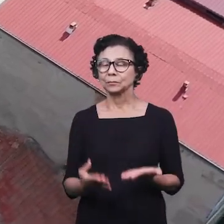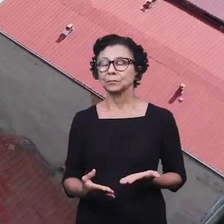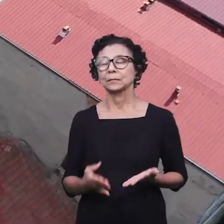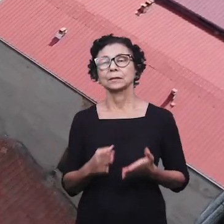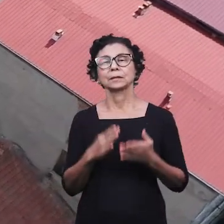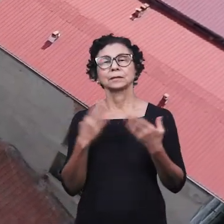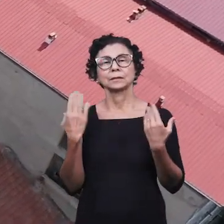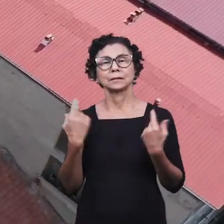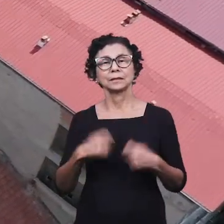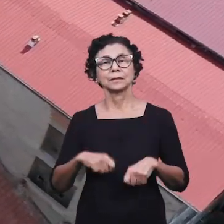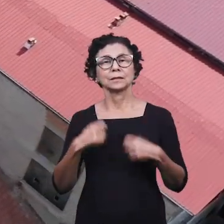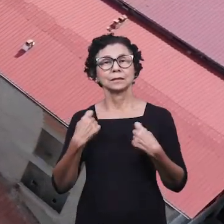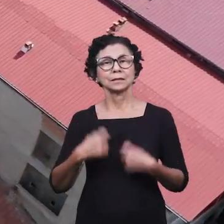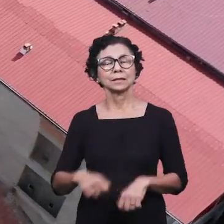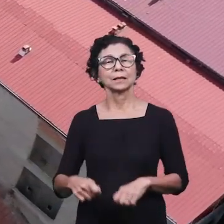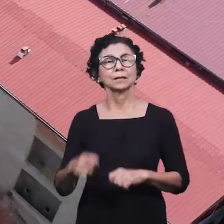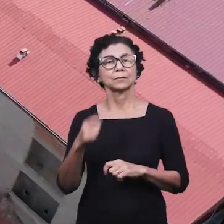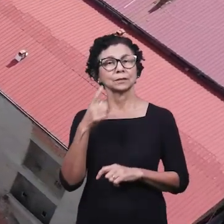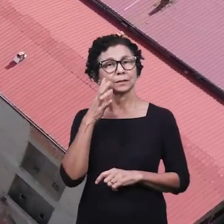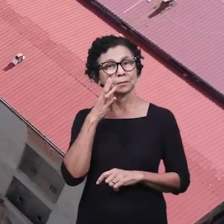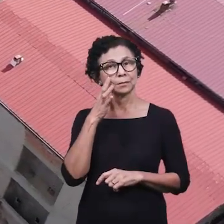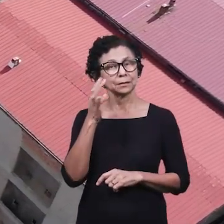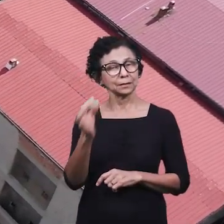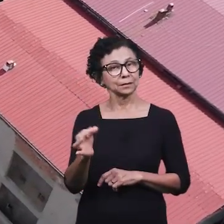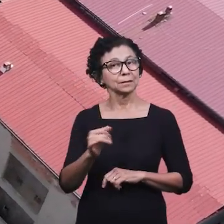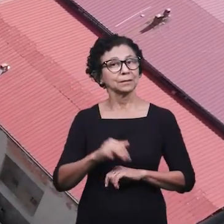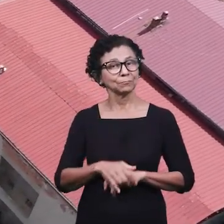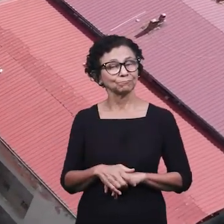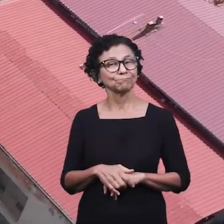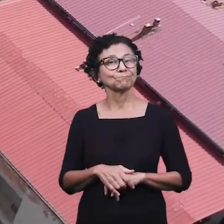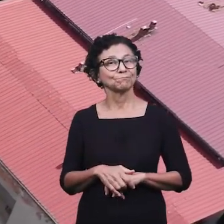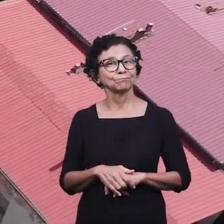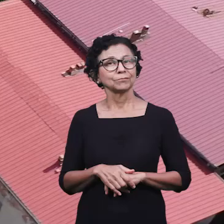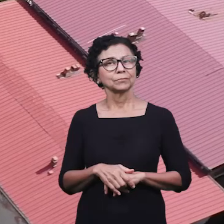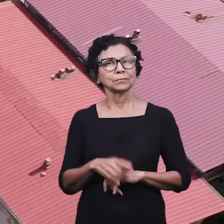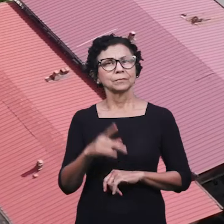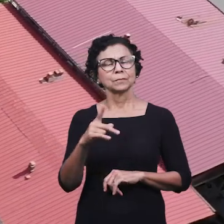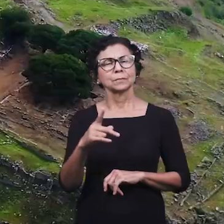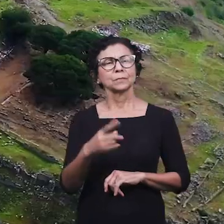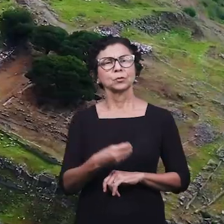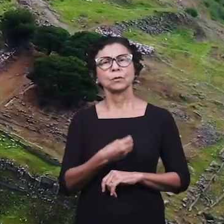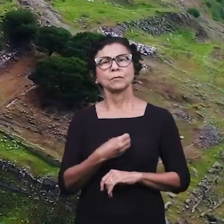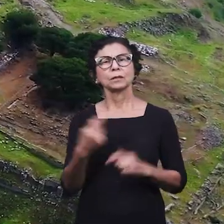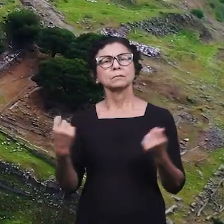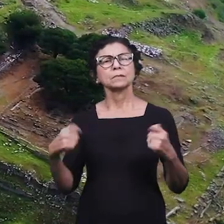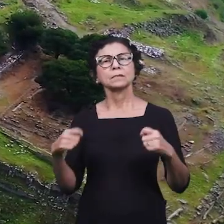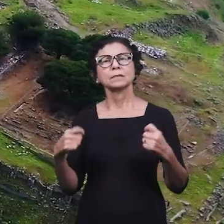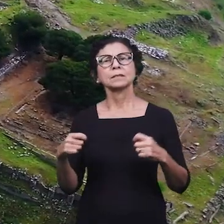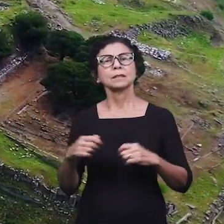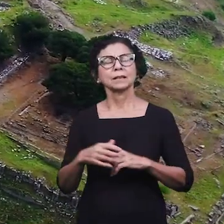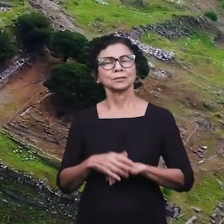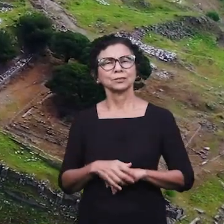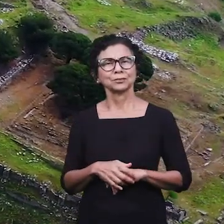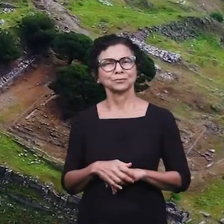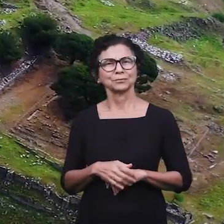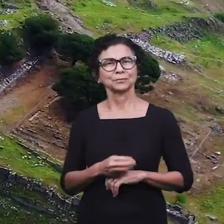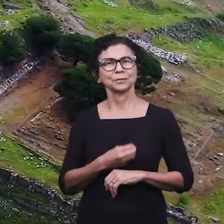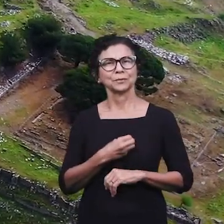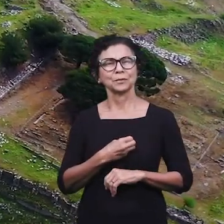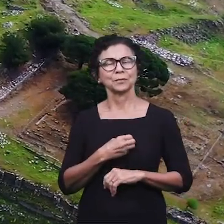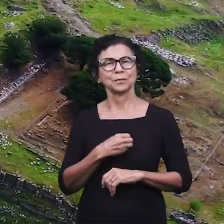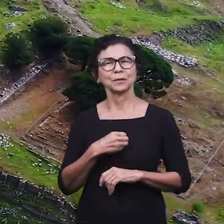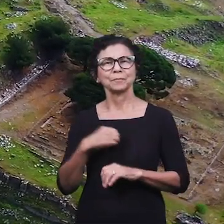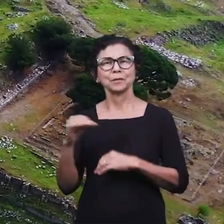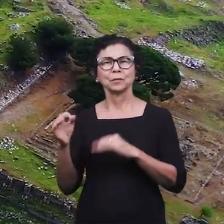você entender qual a sua necessidade diante de Deus para viver agora aquilo que é o projeto dele para a